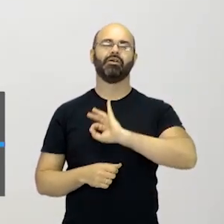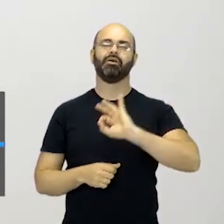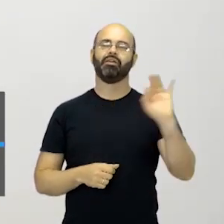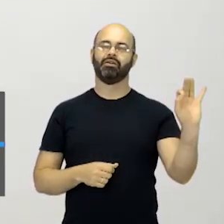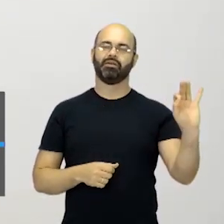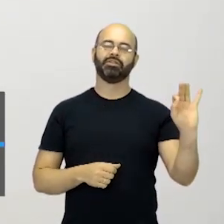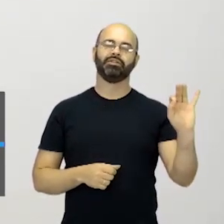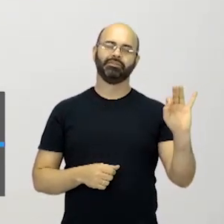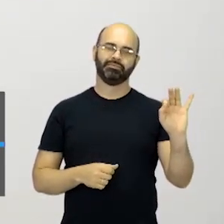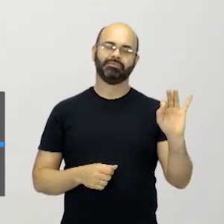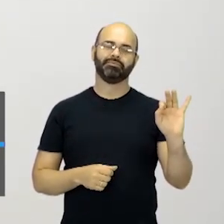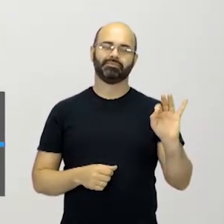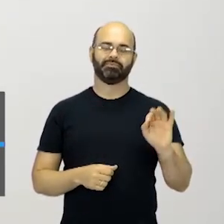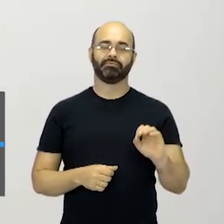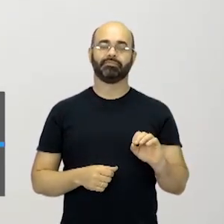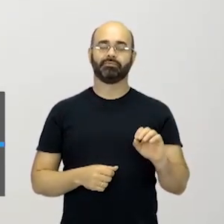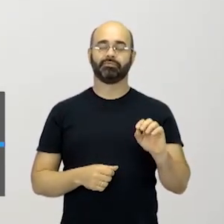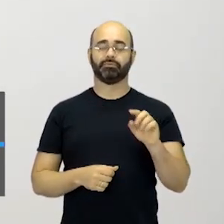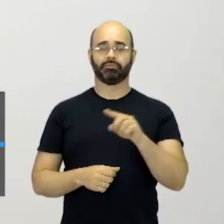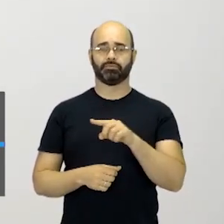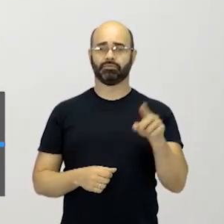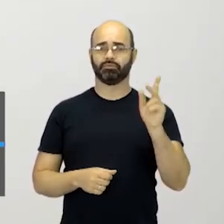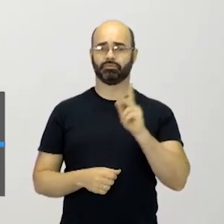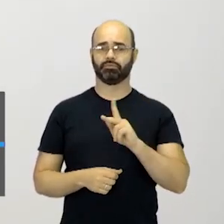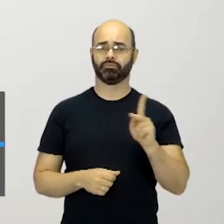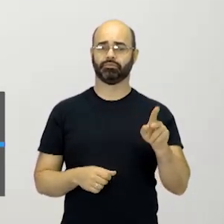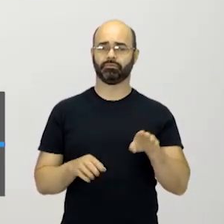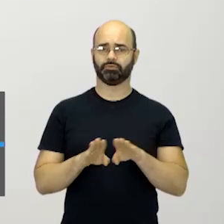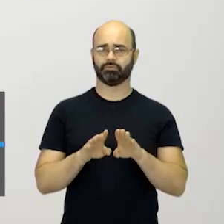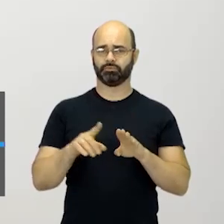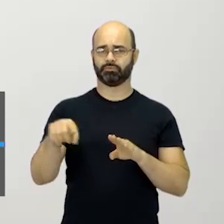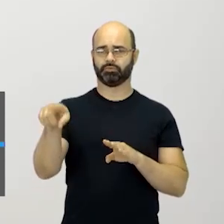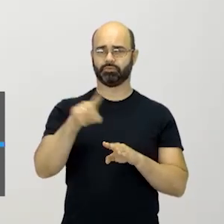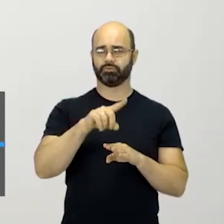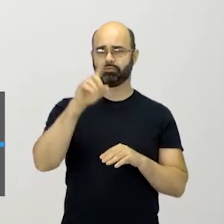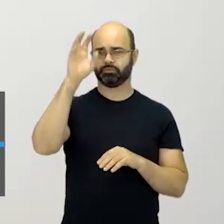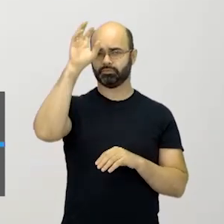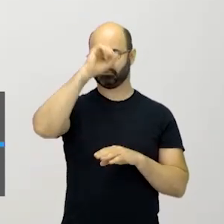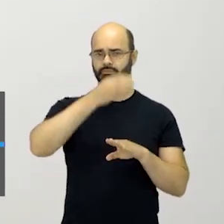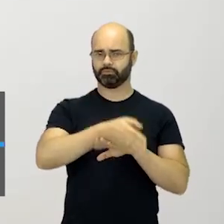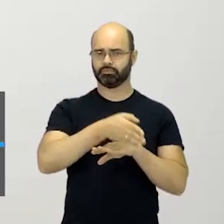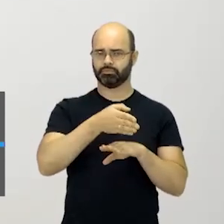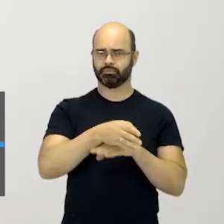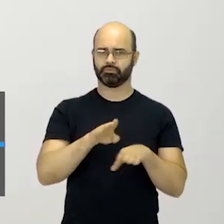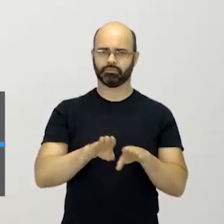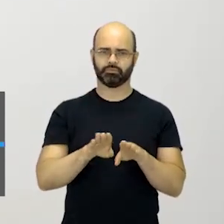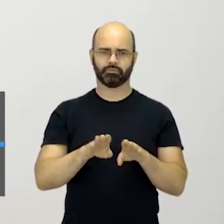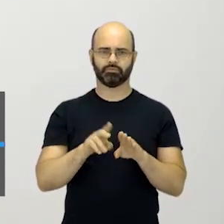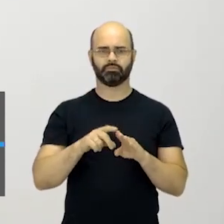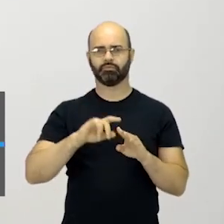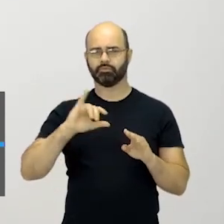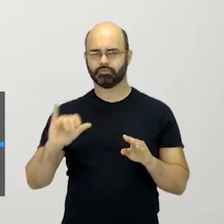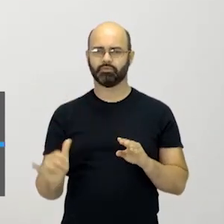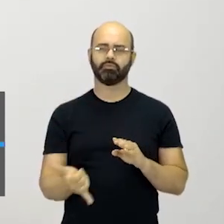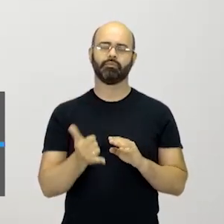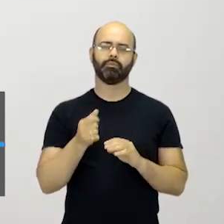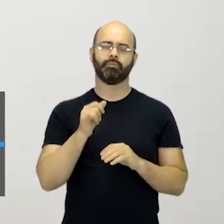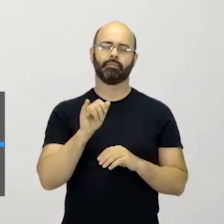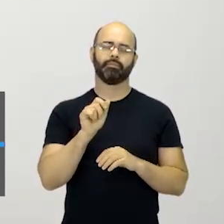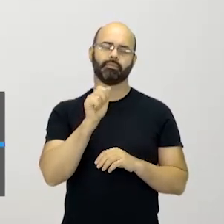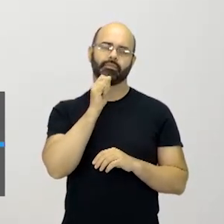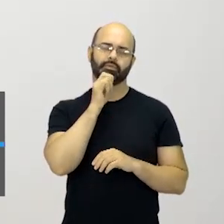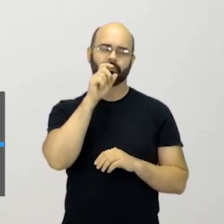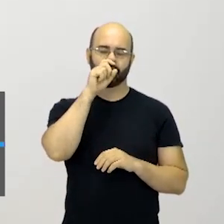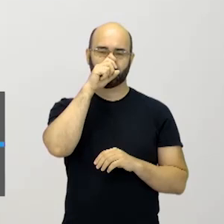Lindenberg. Assim também os professores aí do outro lado também irão participar, tragam as contribuições dos alunos e junto